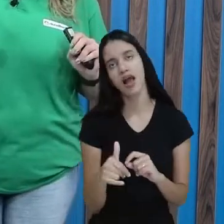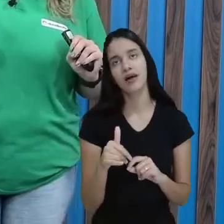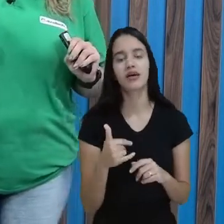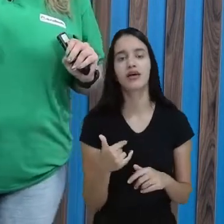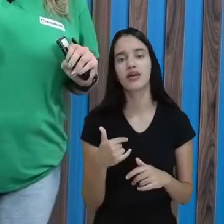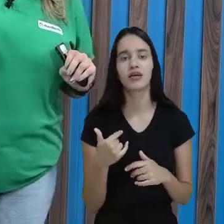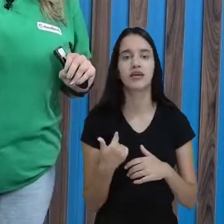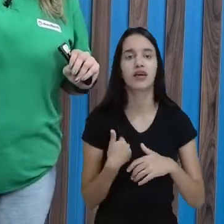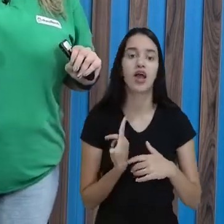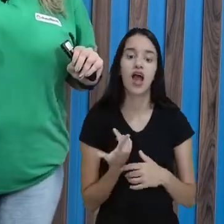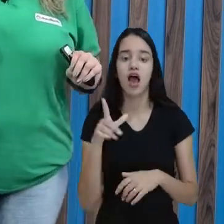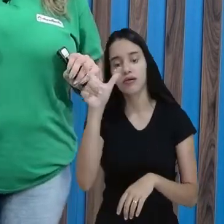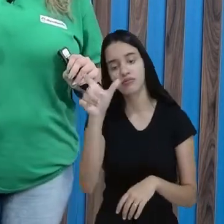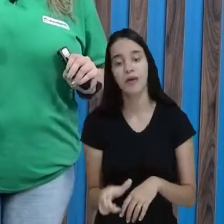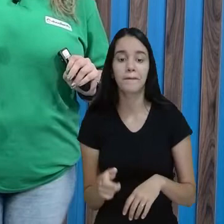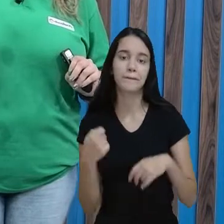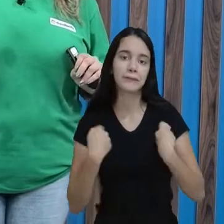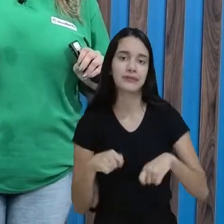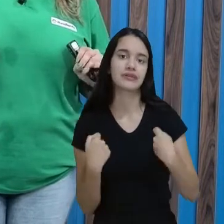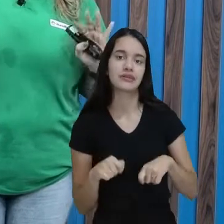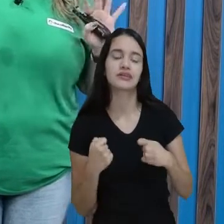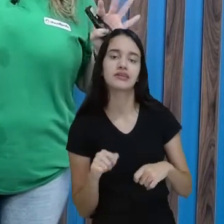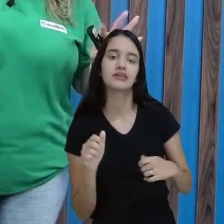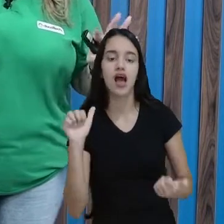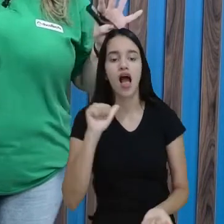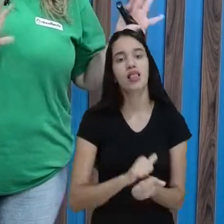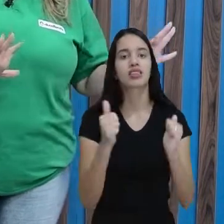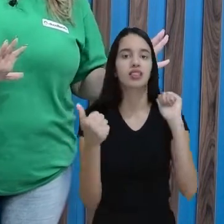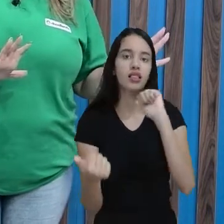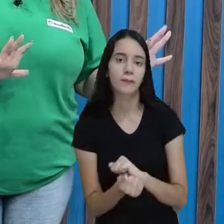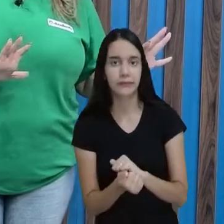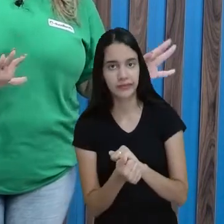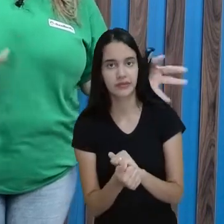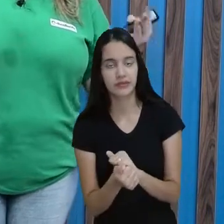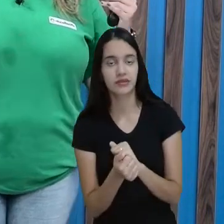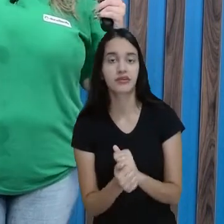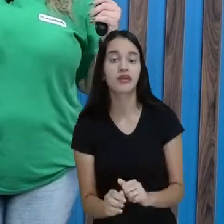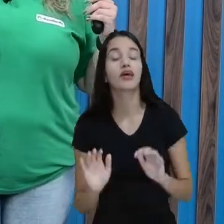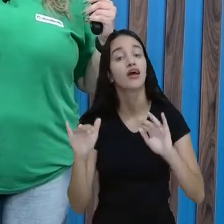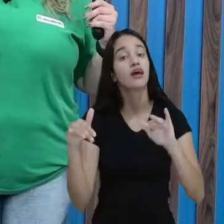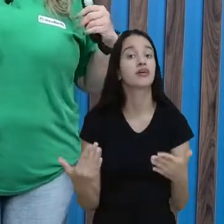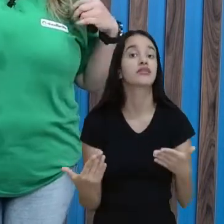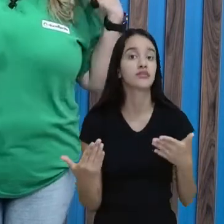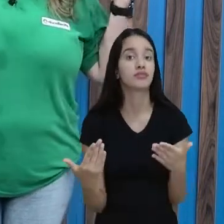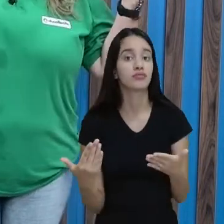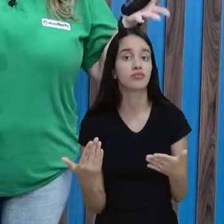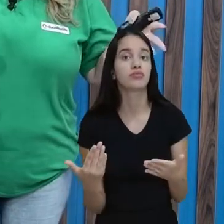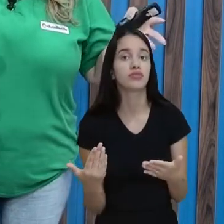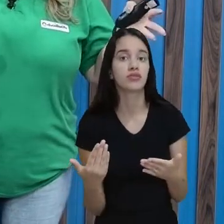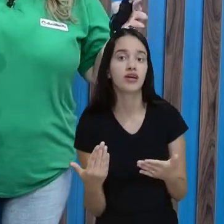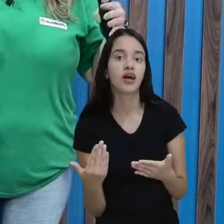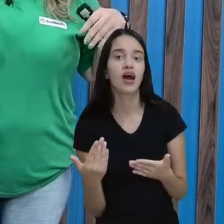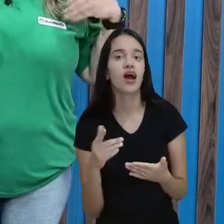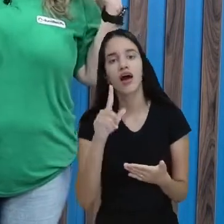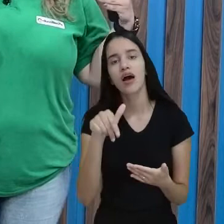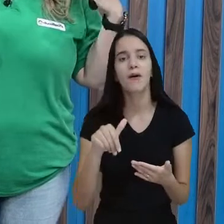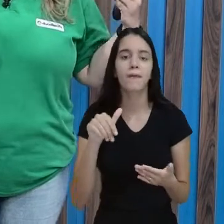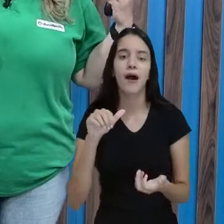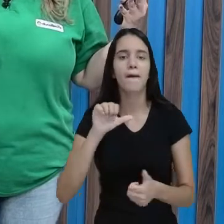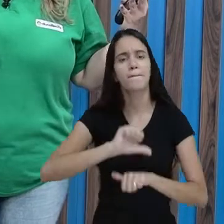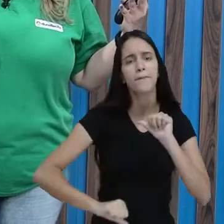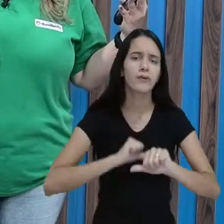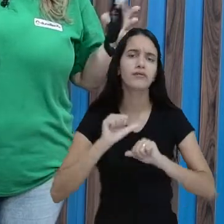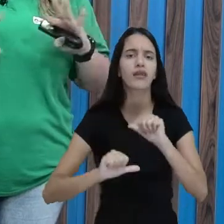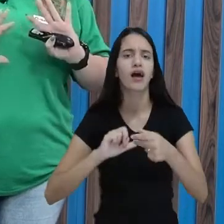ah, o indivíduo precisa aqui ser adaptado à seca e aí ele vai mudar